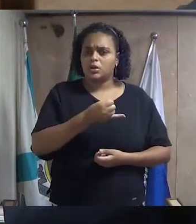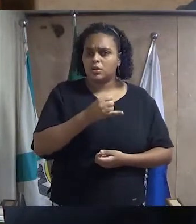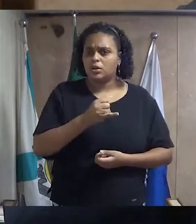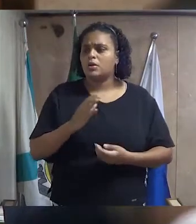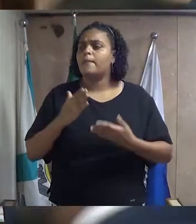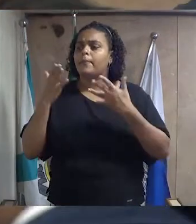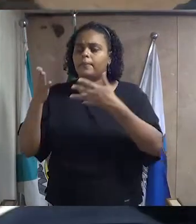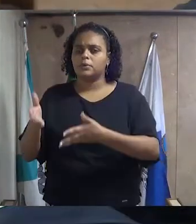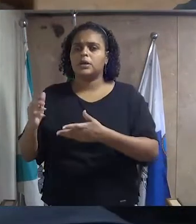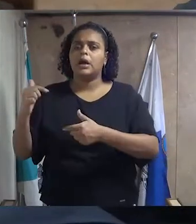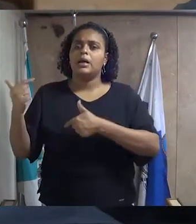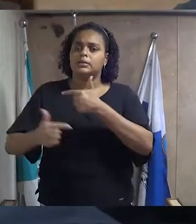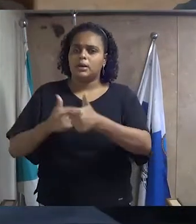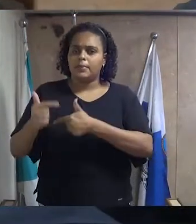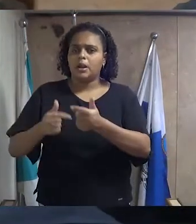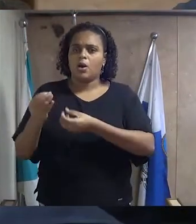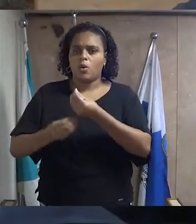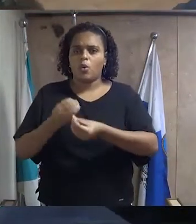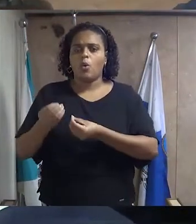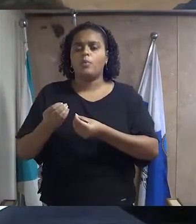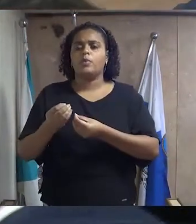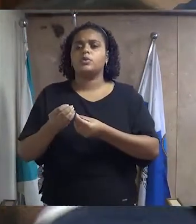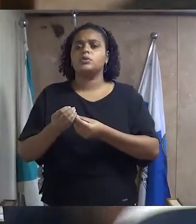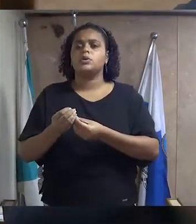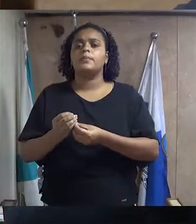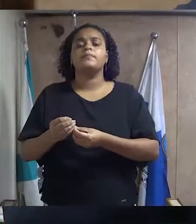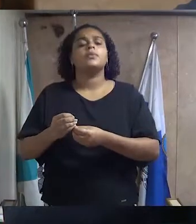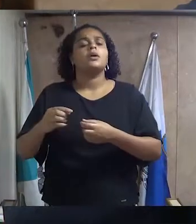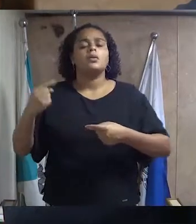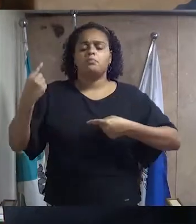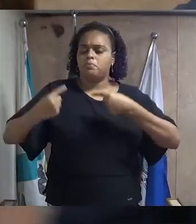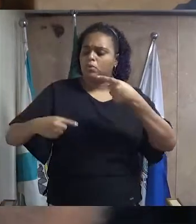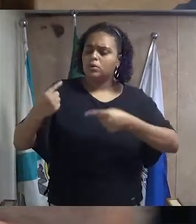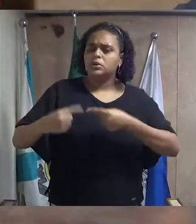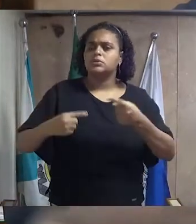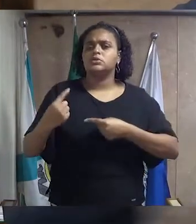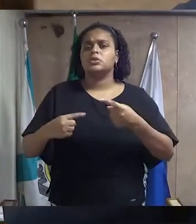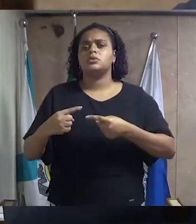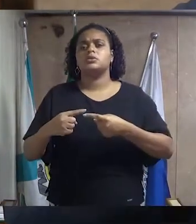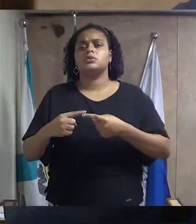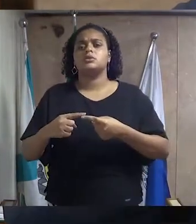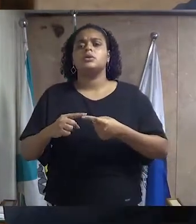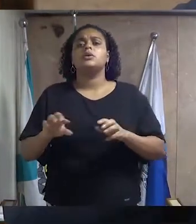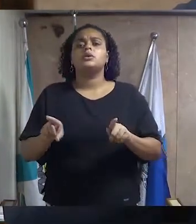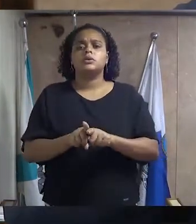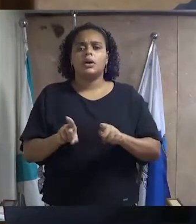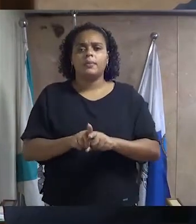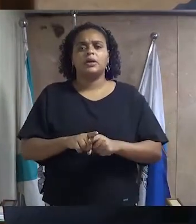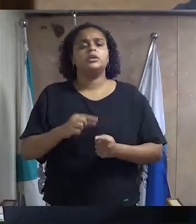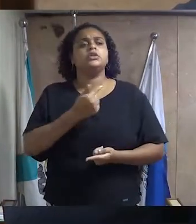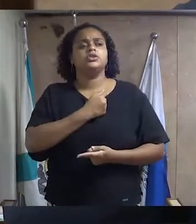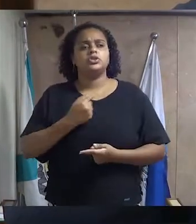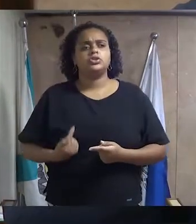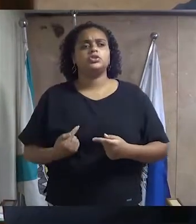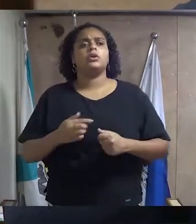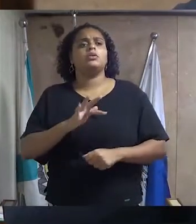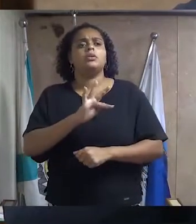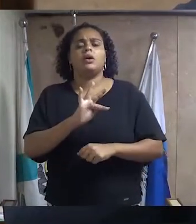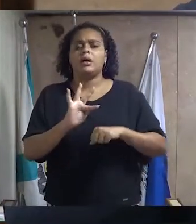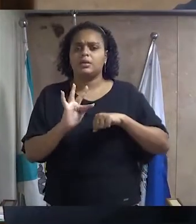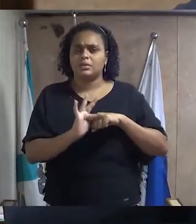de janeiro de 2021, para assumir o cargo de secretário municipal de Políticas de Segurança, Infraestrutura Urbana e